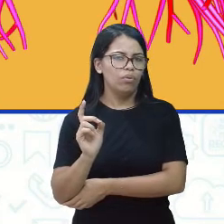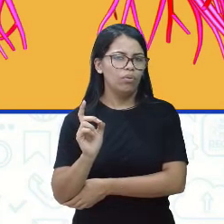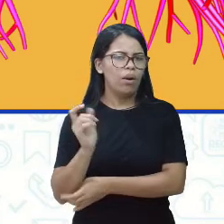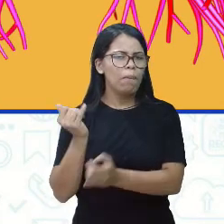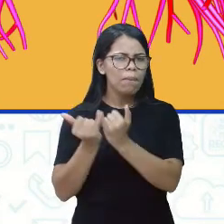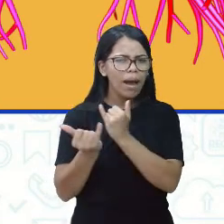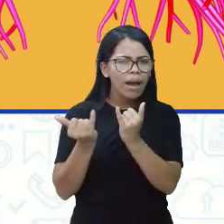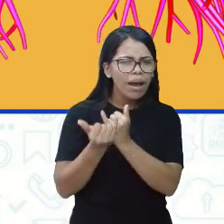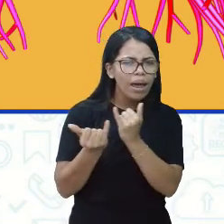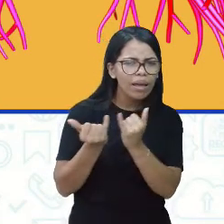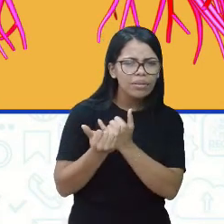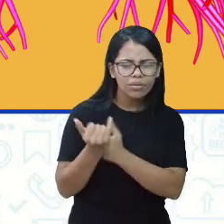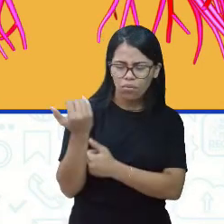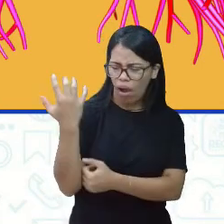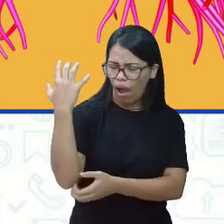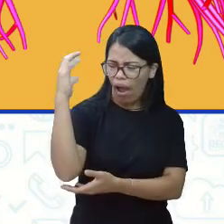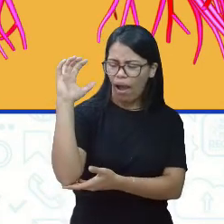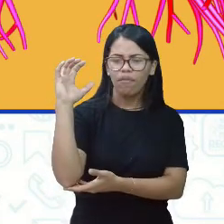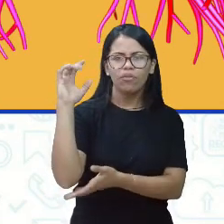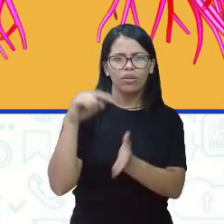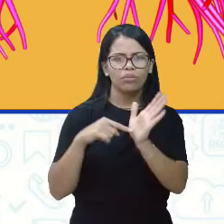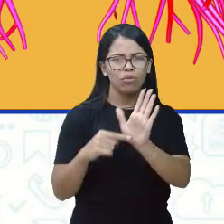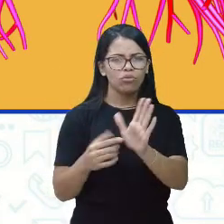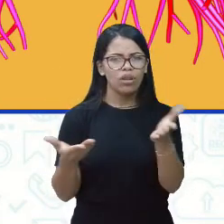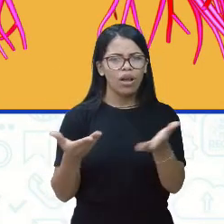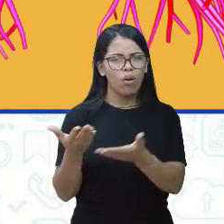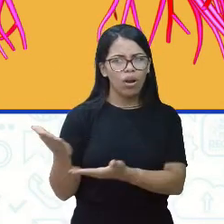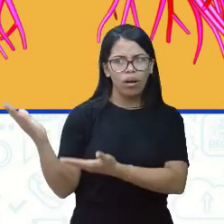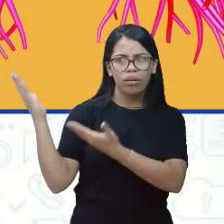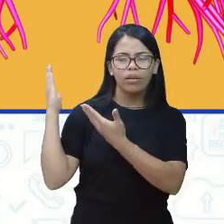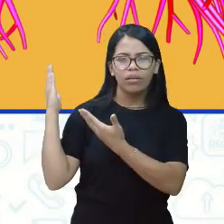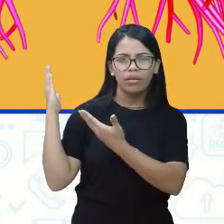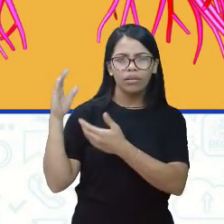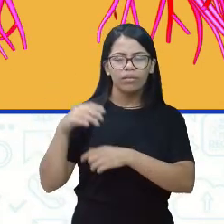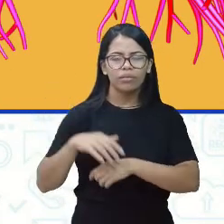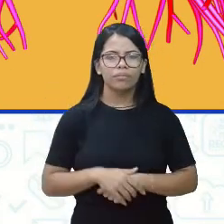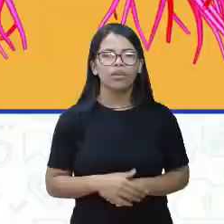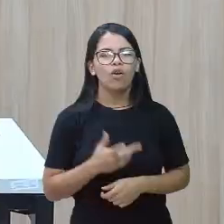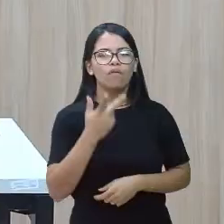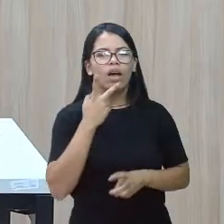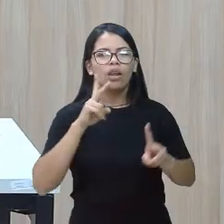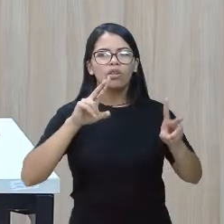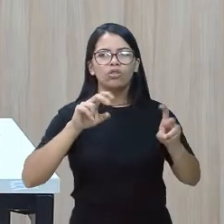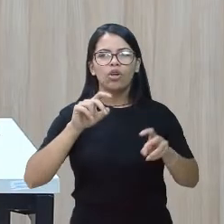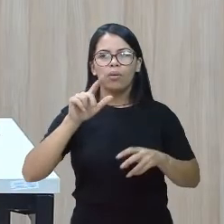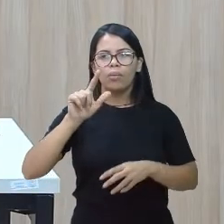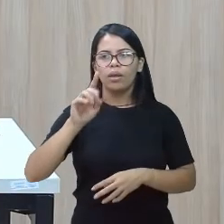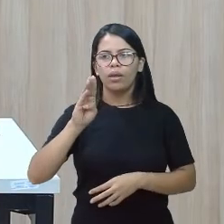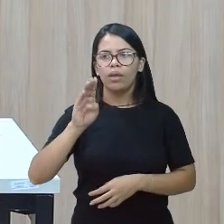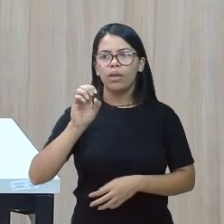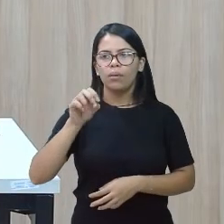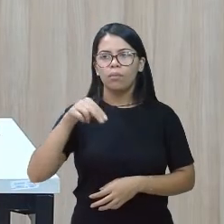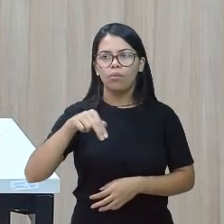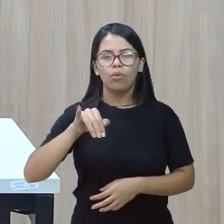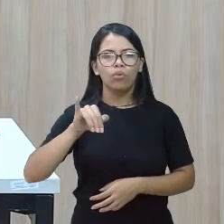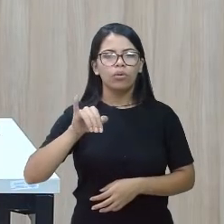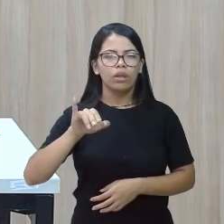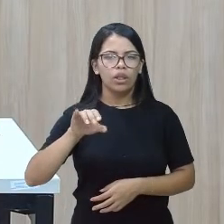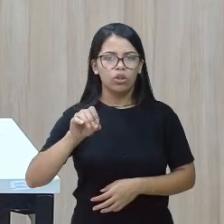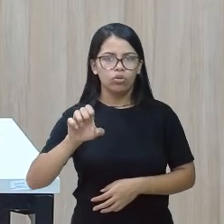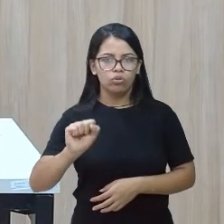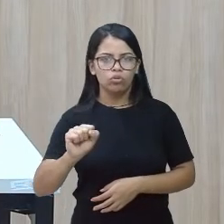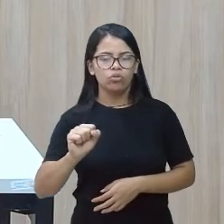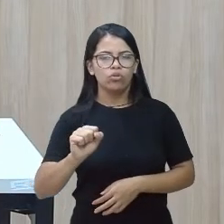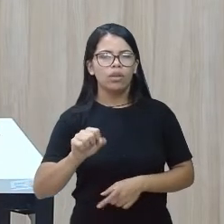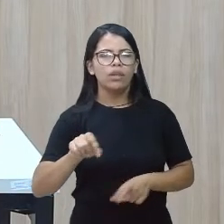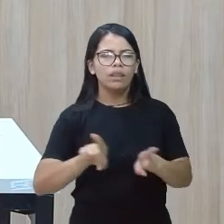Essa estrutura que eu estou mostrando aí, né? Estou falando dos brônquios, que parece, né? Ela é